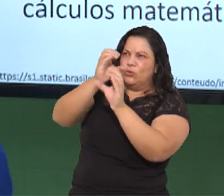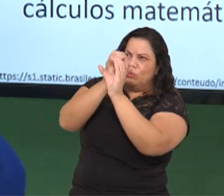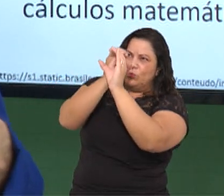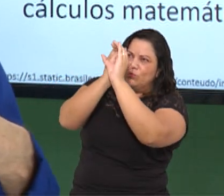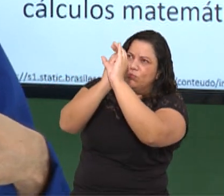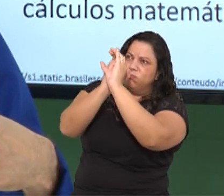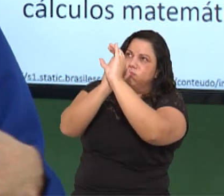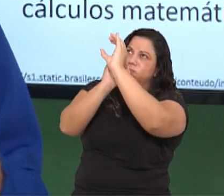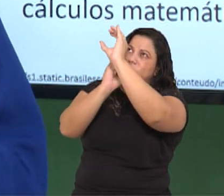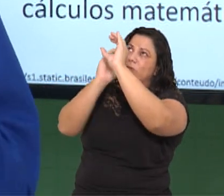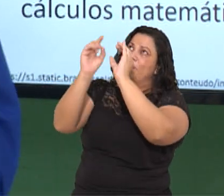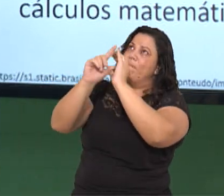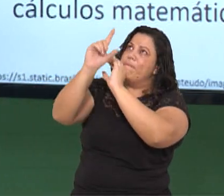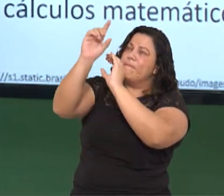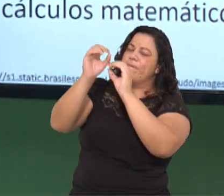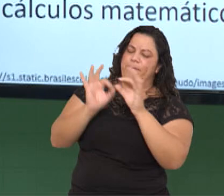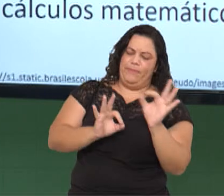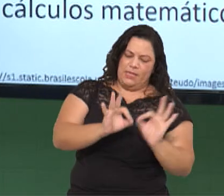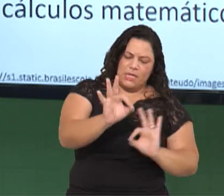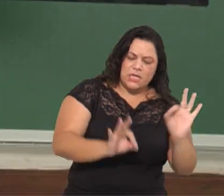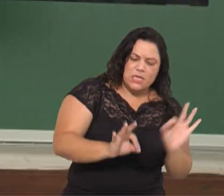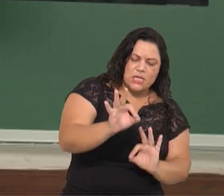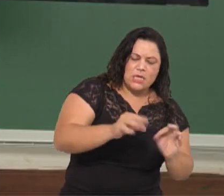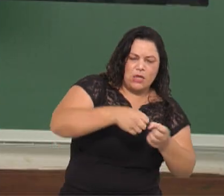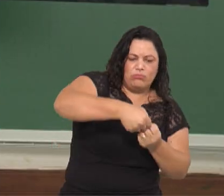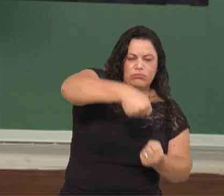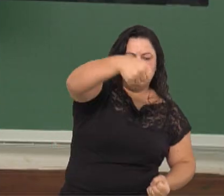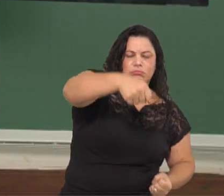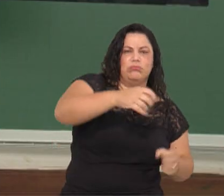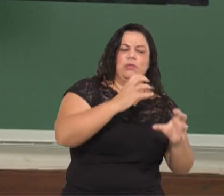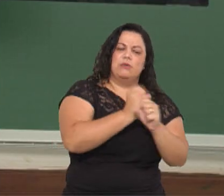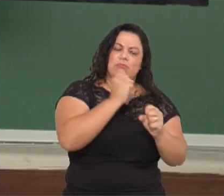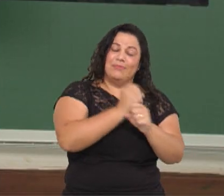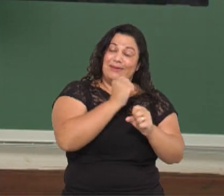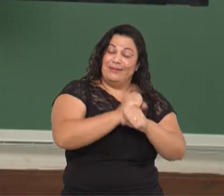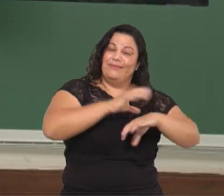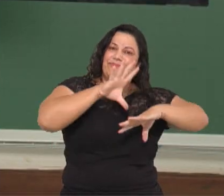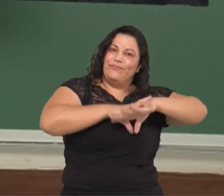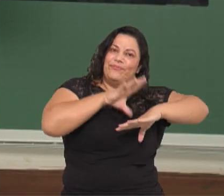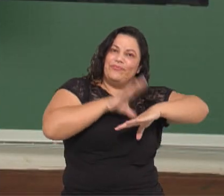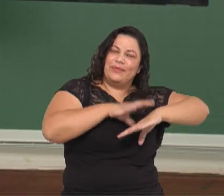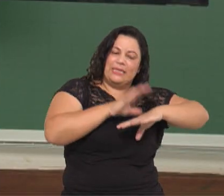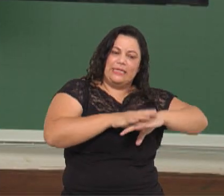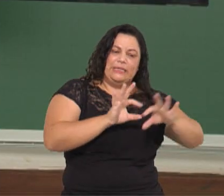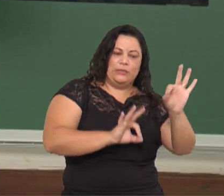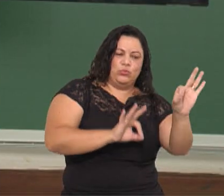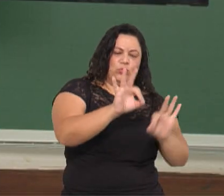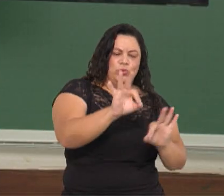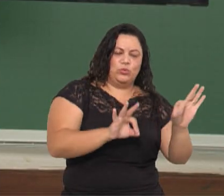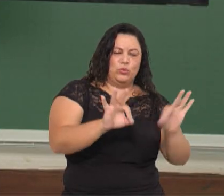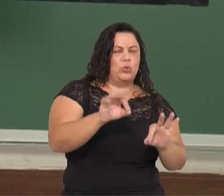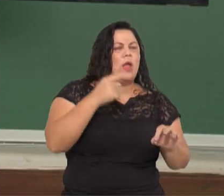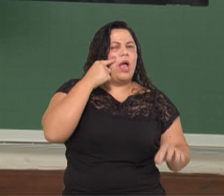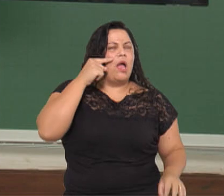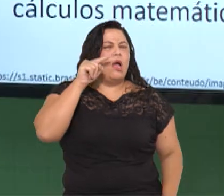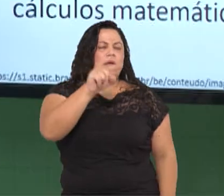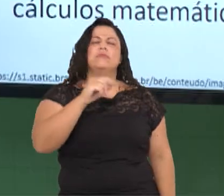cálculos, anotações e, para isso, ele precisa da matemática. Olha como a matemática é